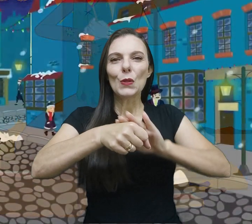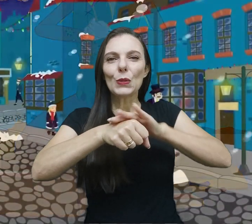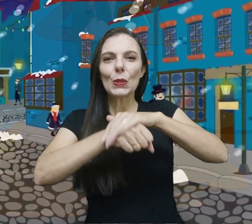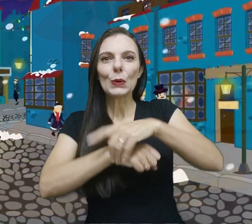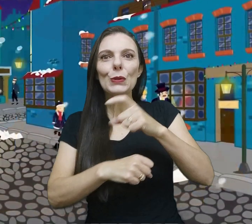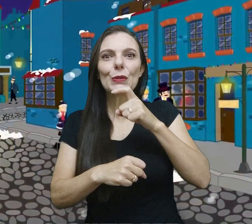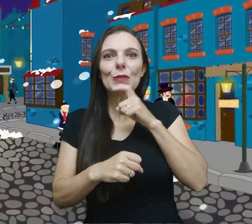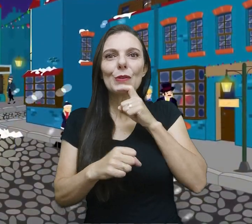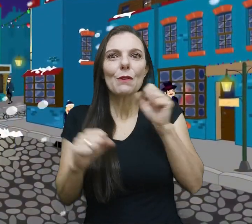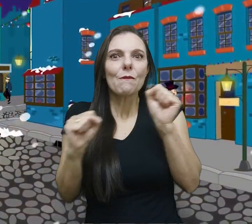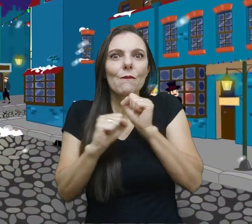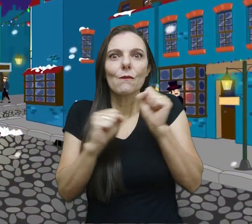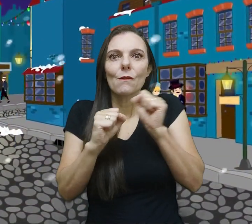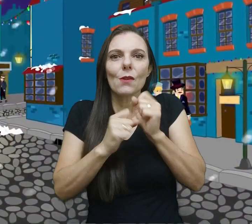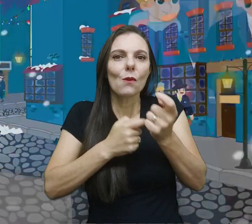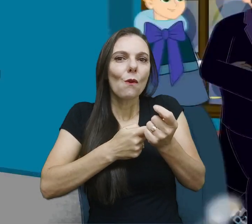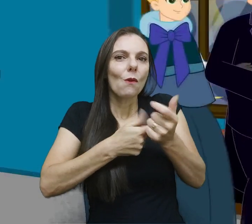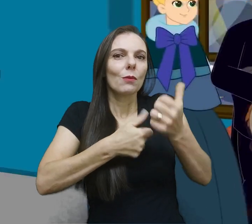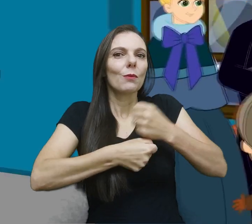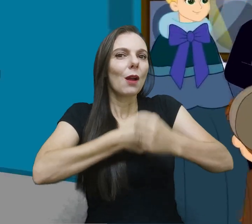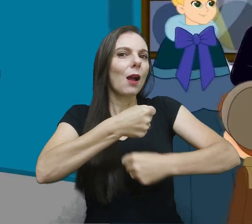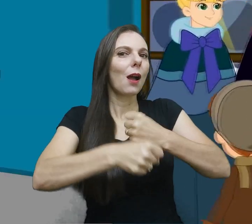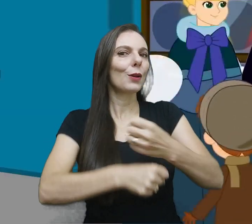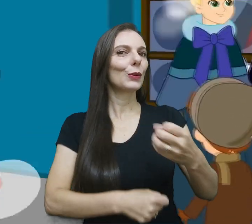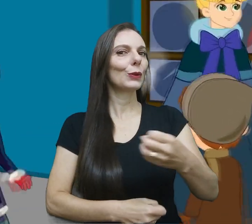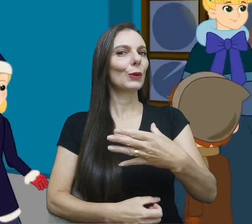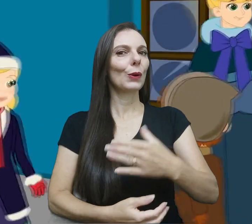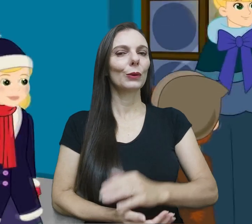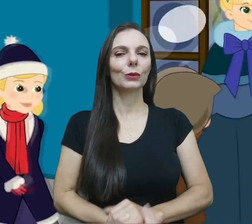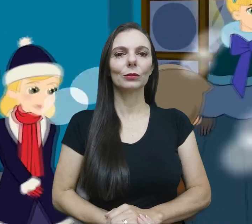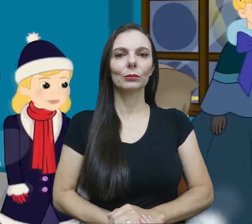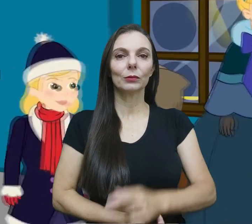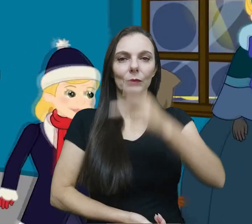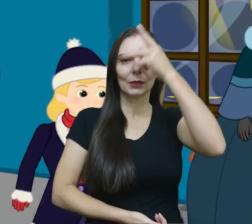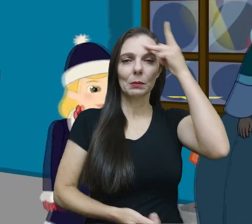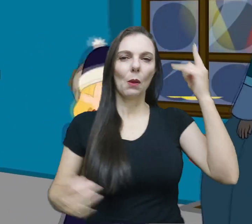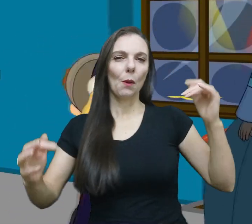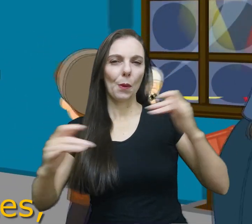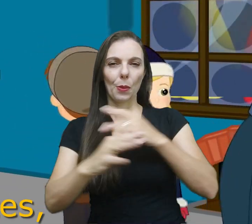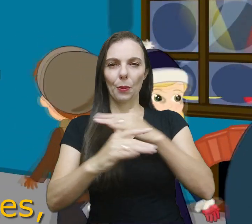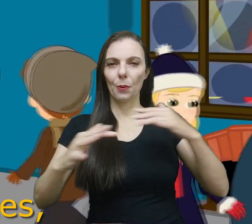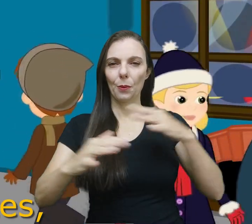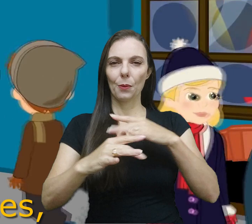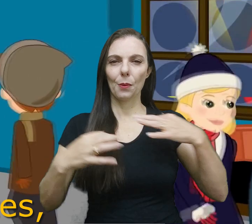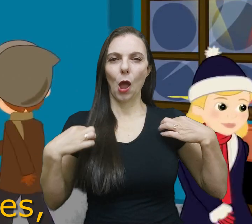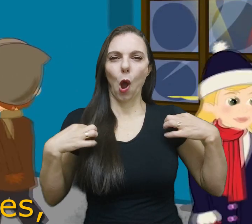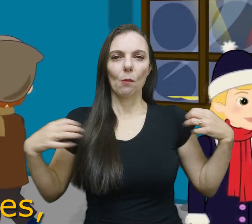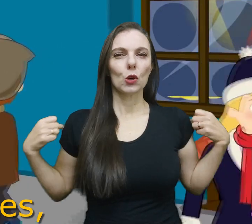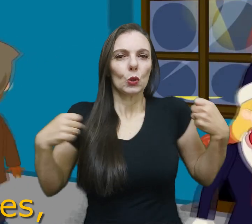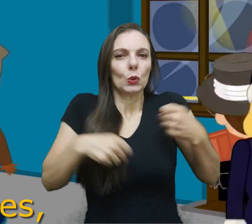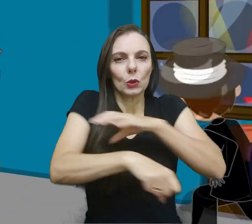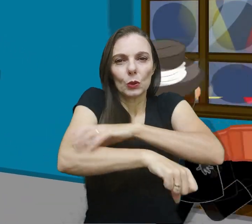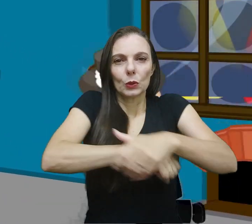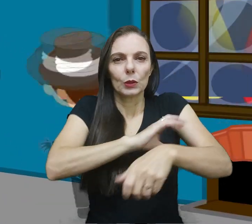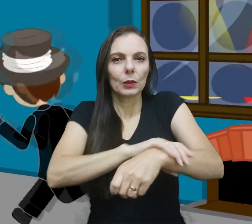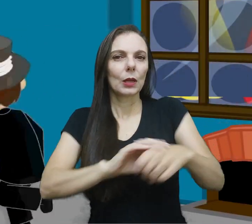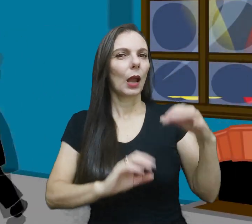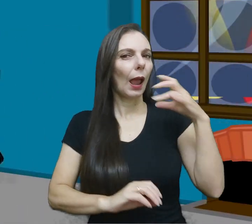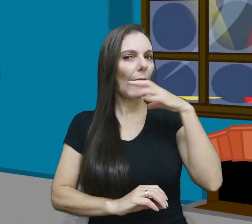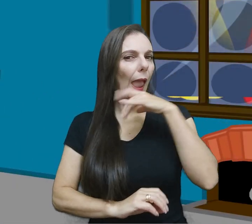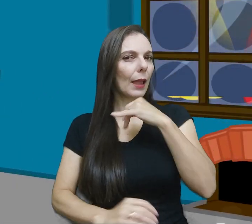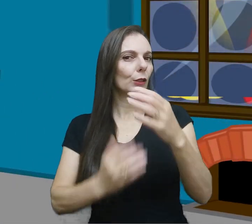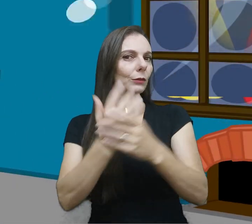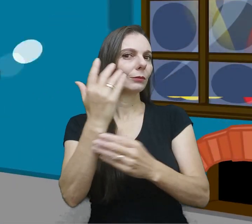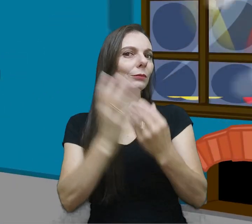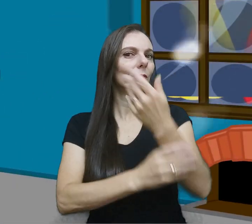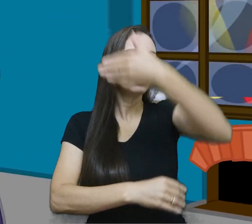Era uma fria noite de Ano Novo. As pessoas passavam com seus casacos quentes, luvas e